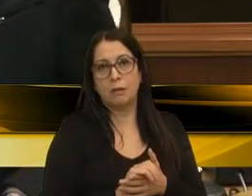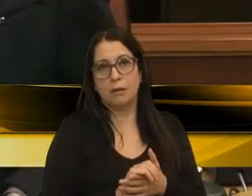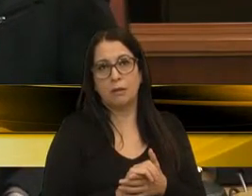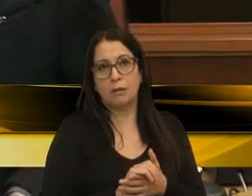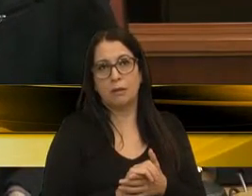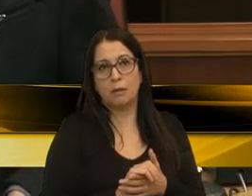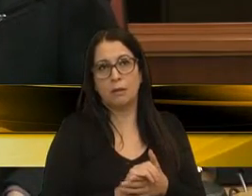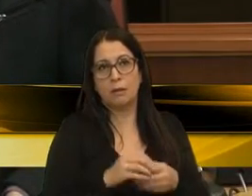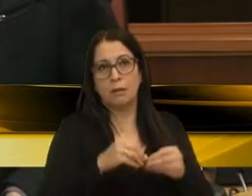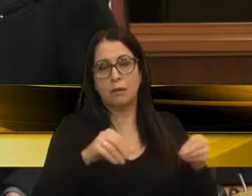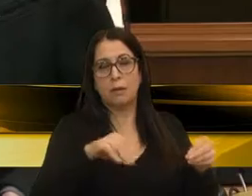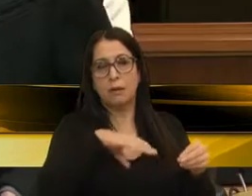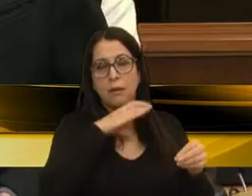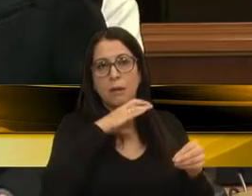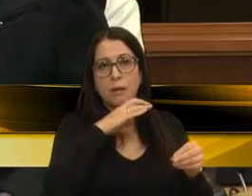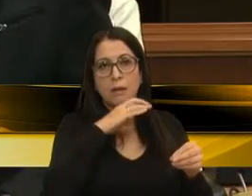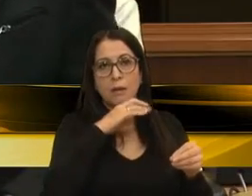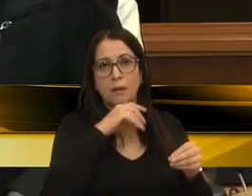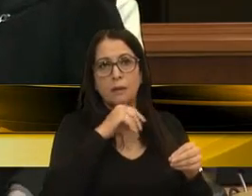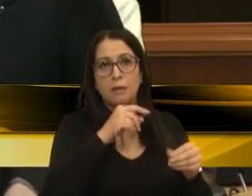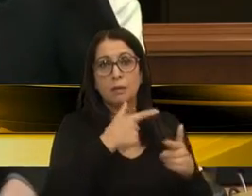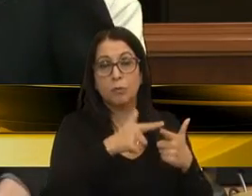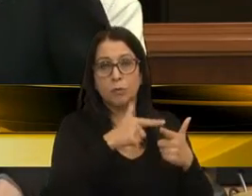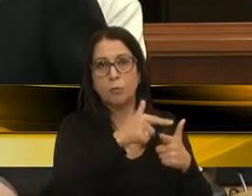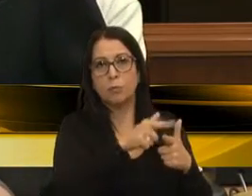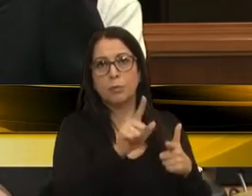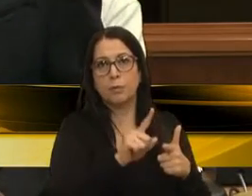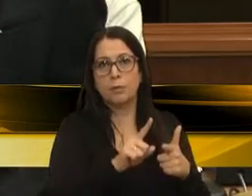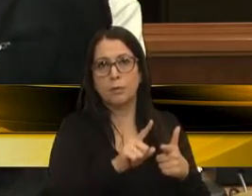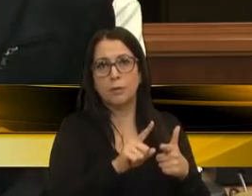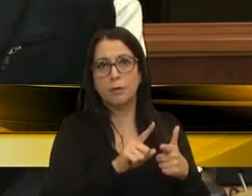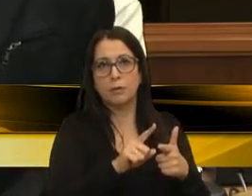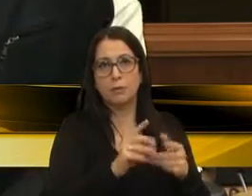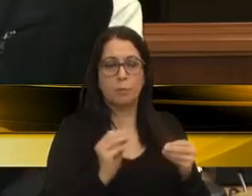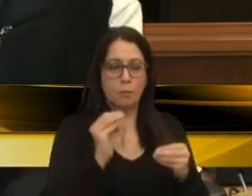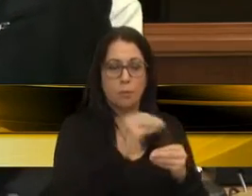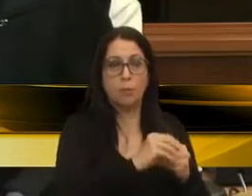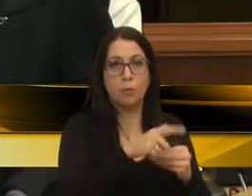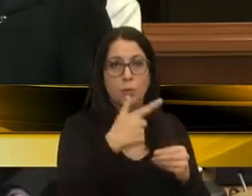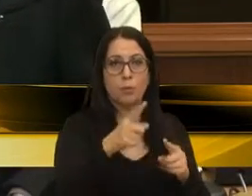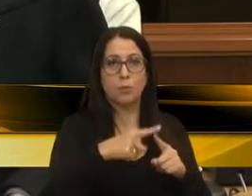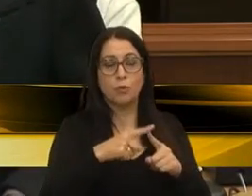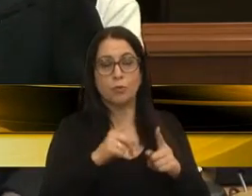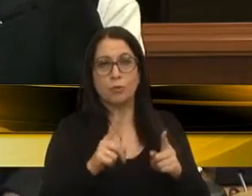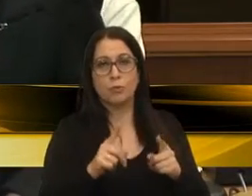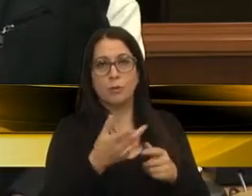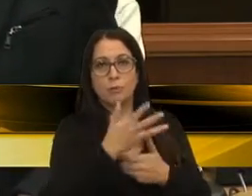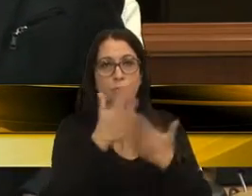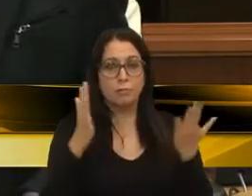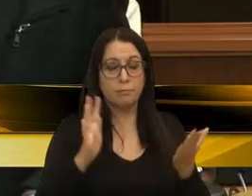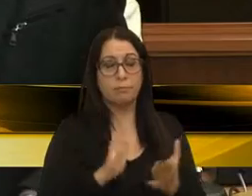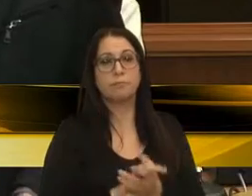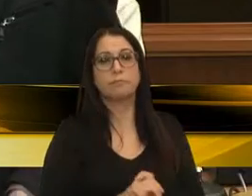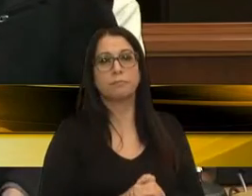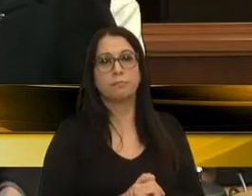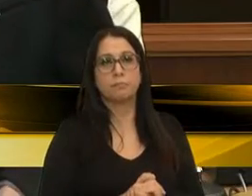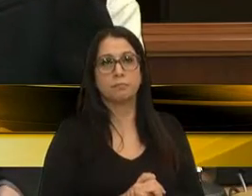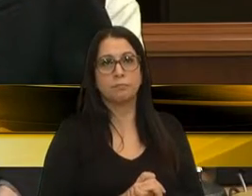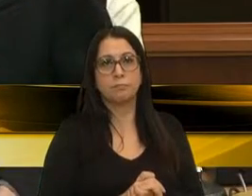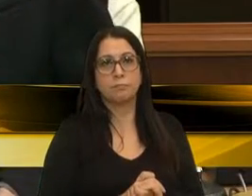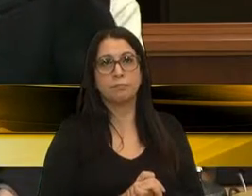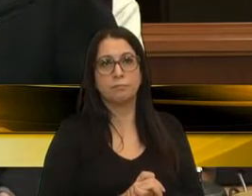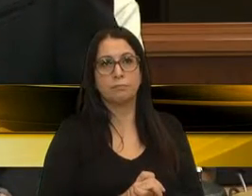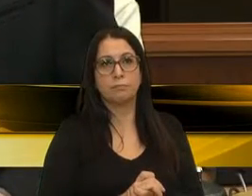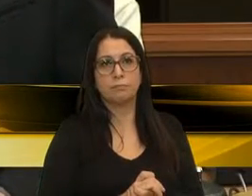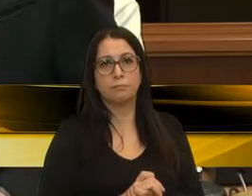da área degradada, né? E não uma compensação de outro tipo, a não ser ambiental, né? Então,